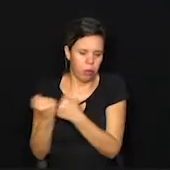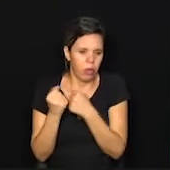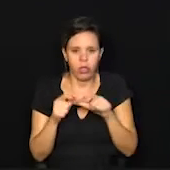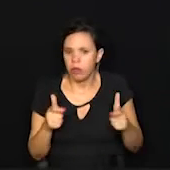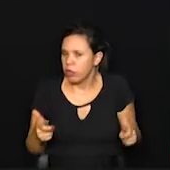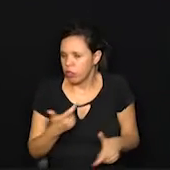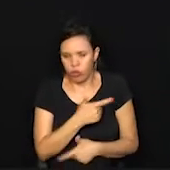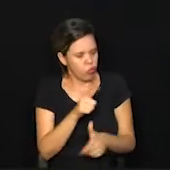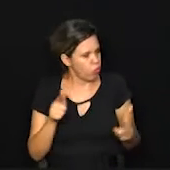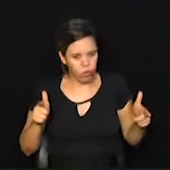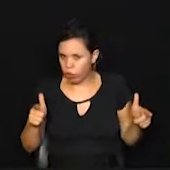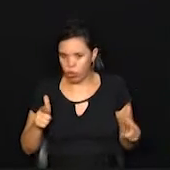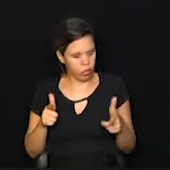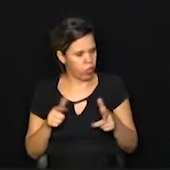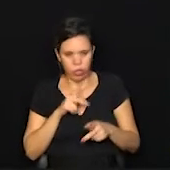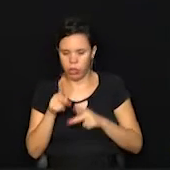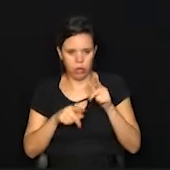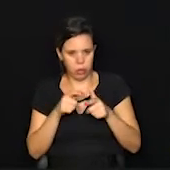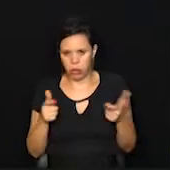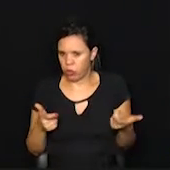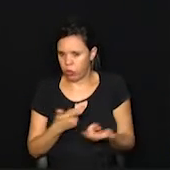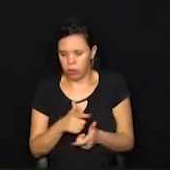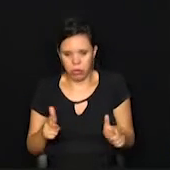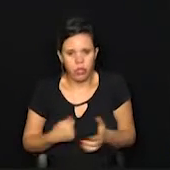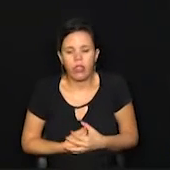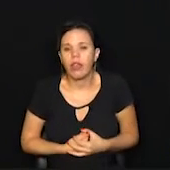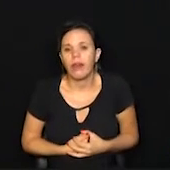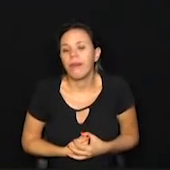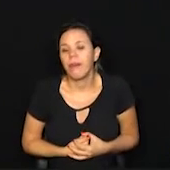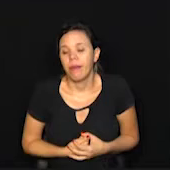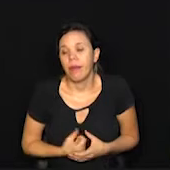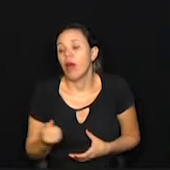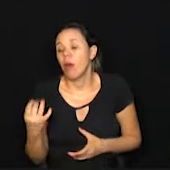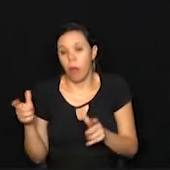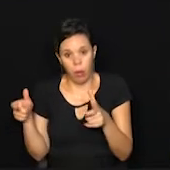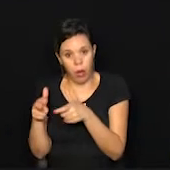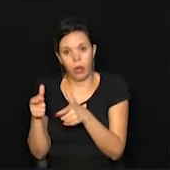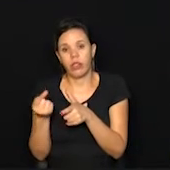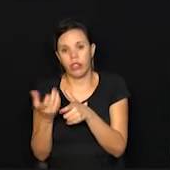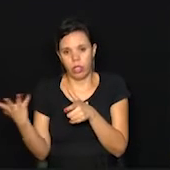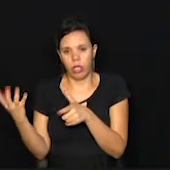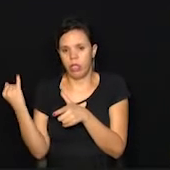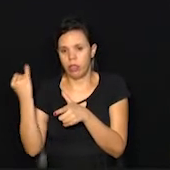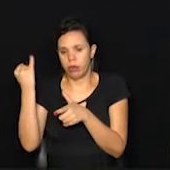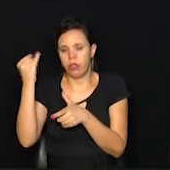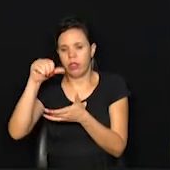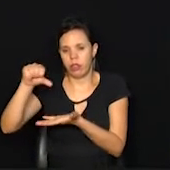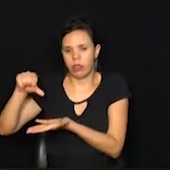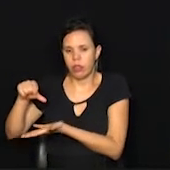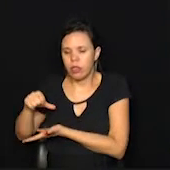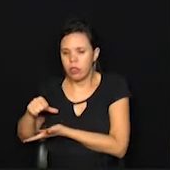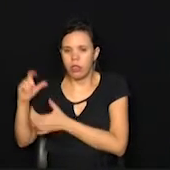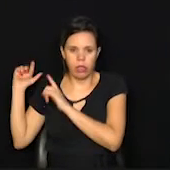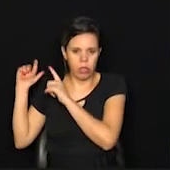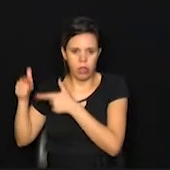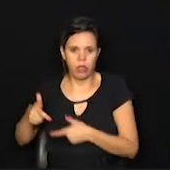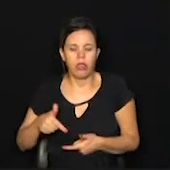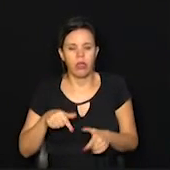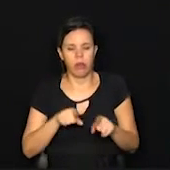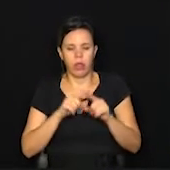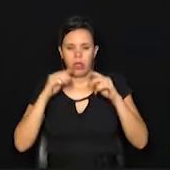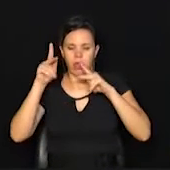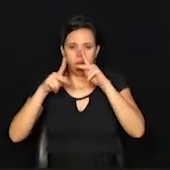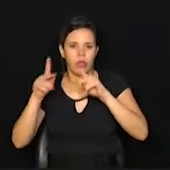mas não tinha apoio da maioria do povo tinha apoio de um pedaço importante dos setores médios conservadores e da Elite